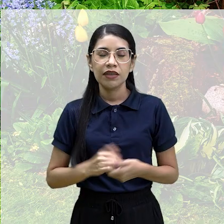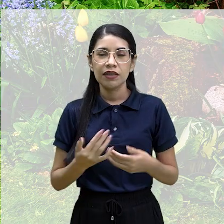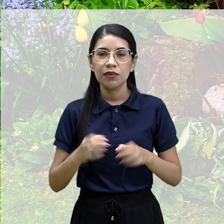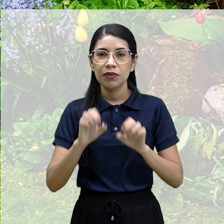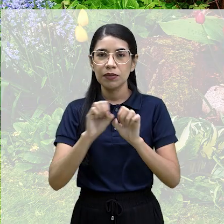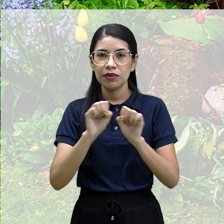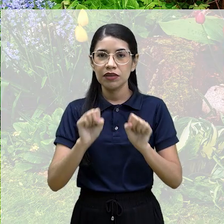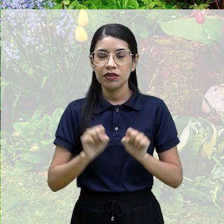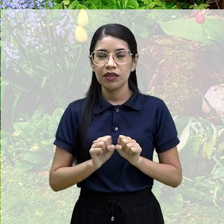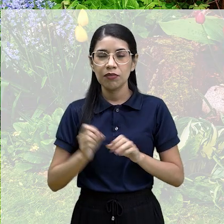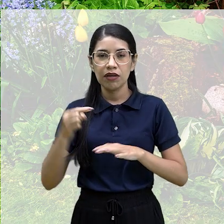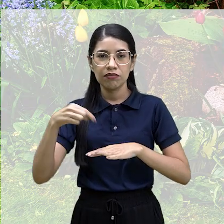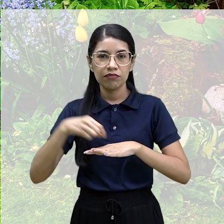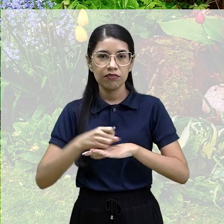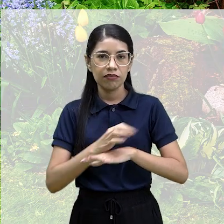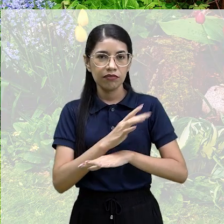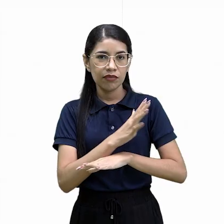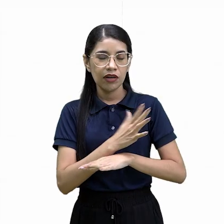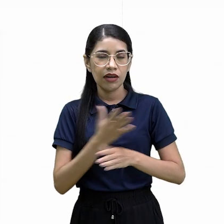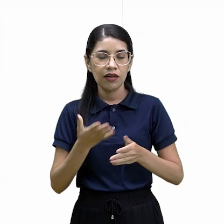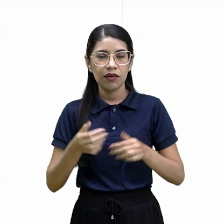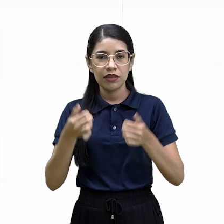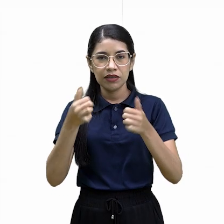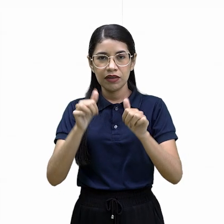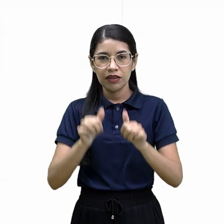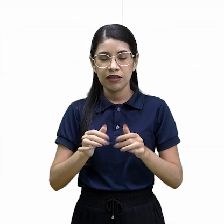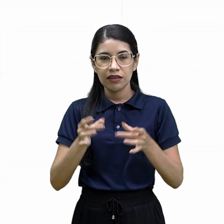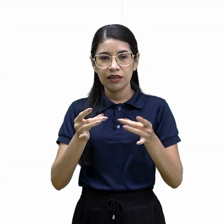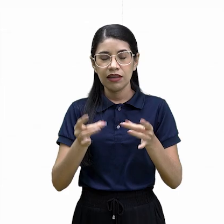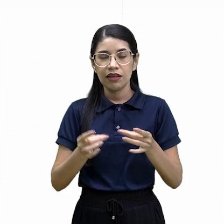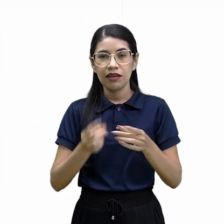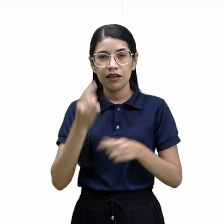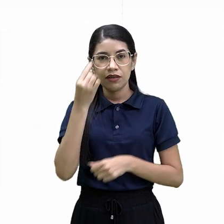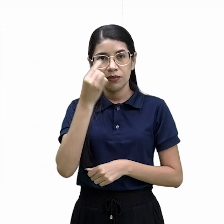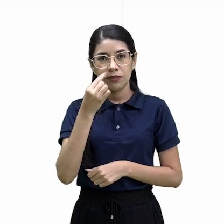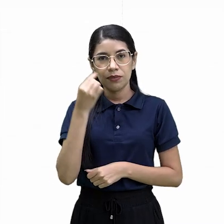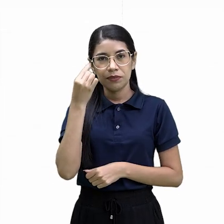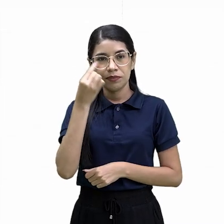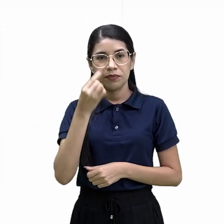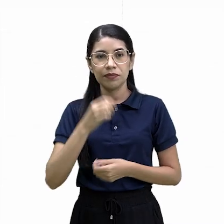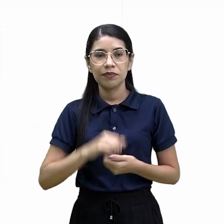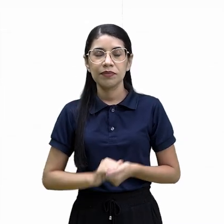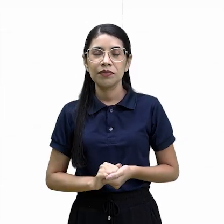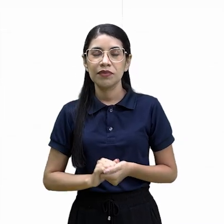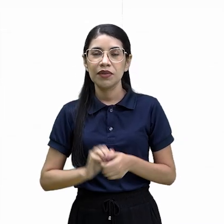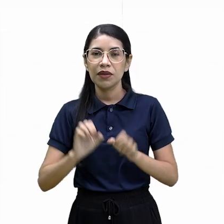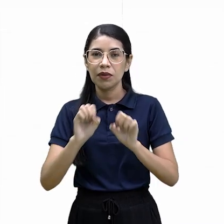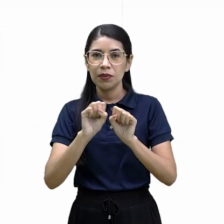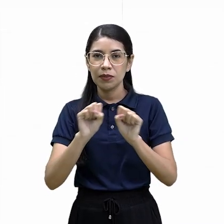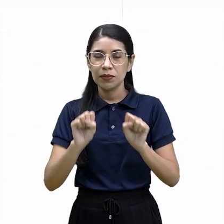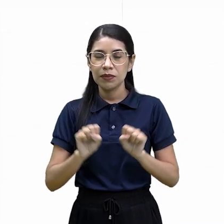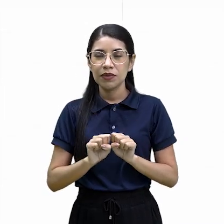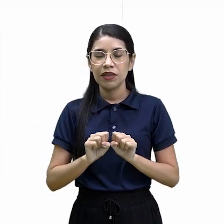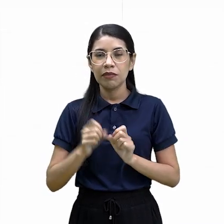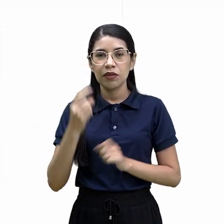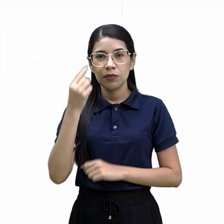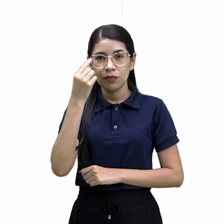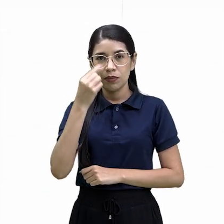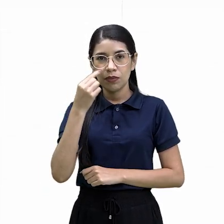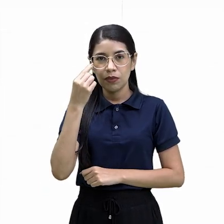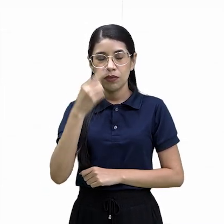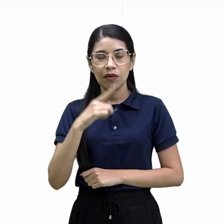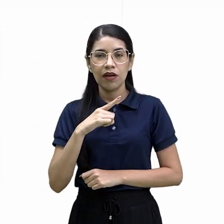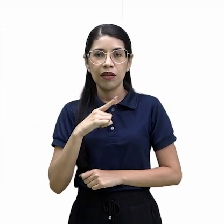sistema óptico. Vamos analisar o olho? Vejam aí. No sistema óptico, temos